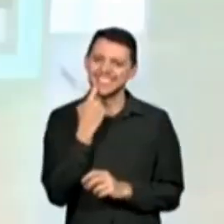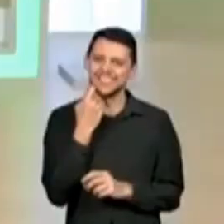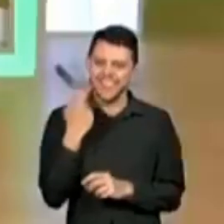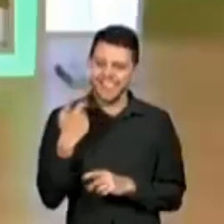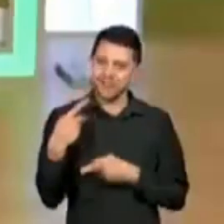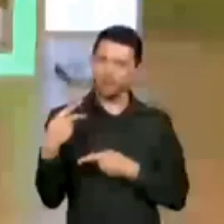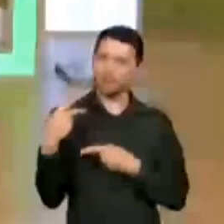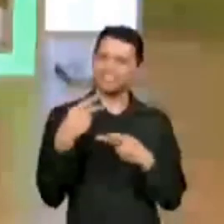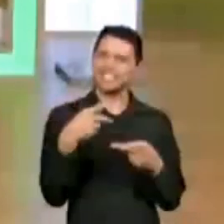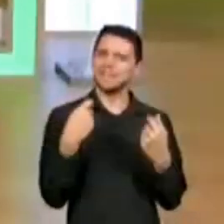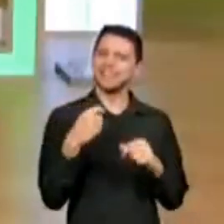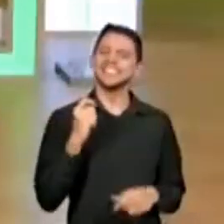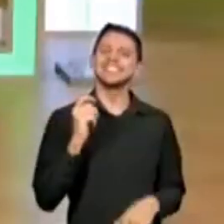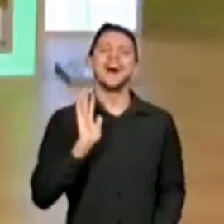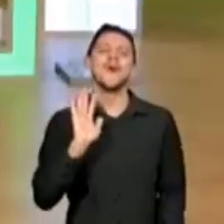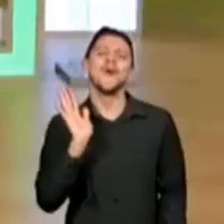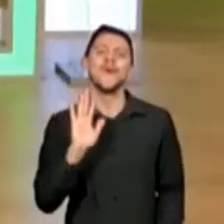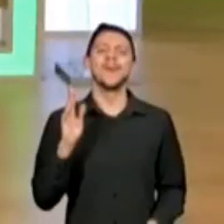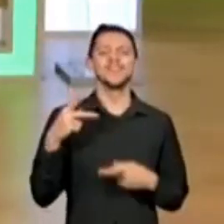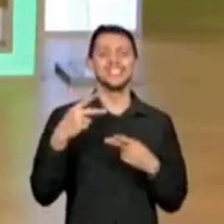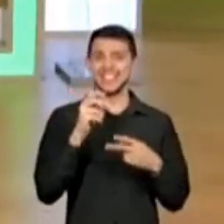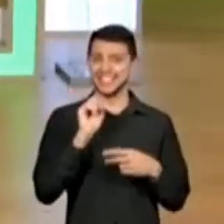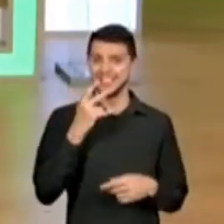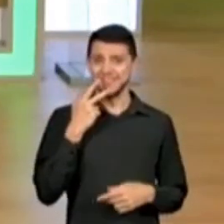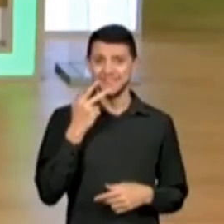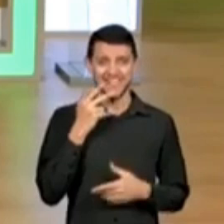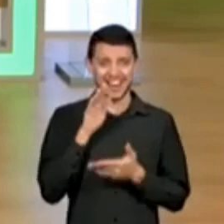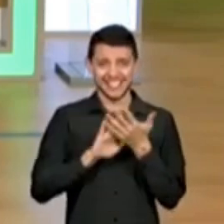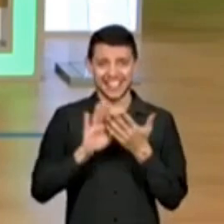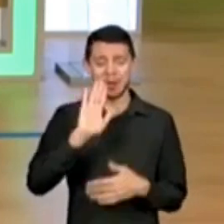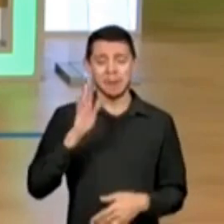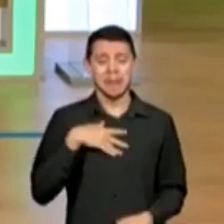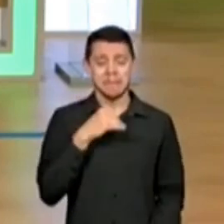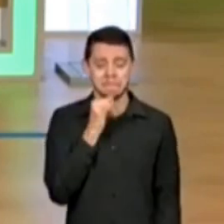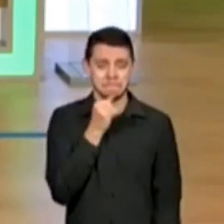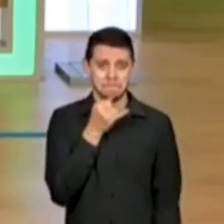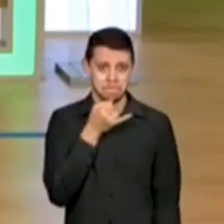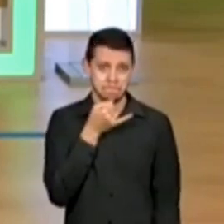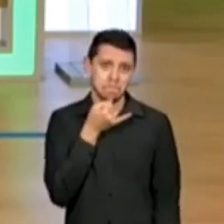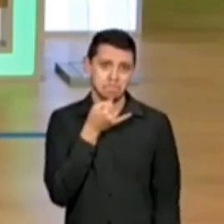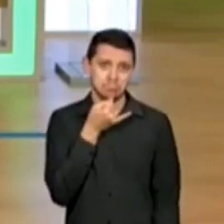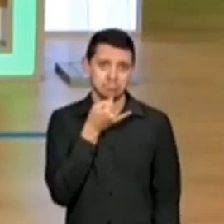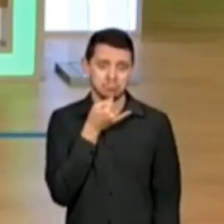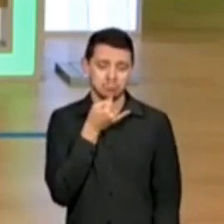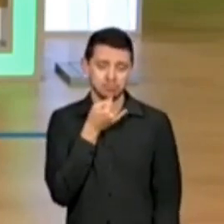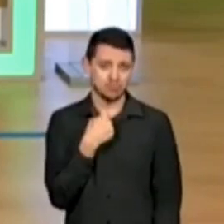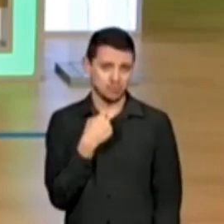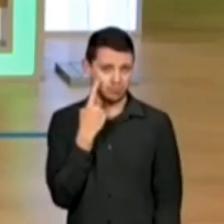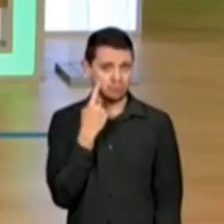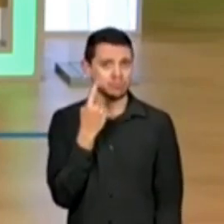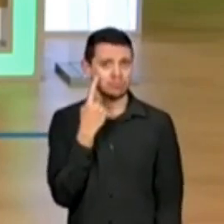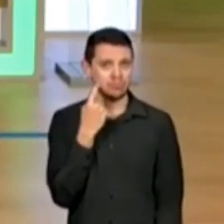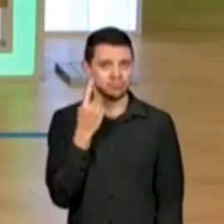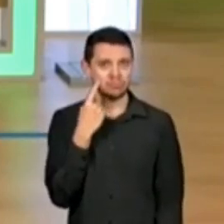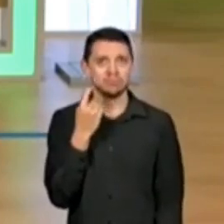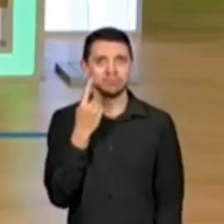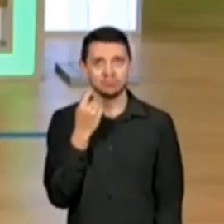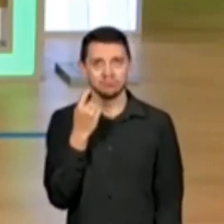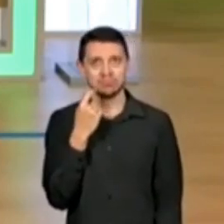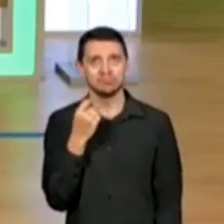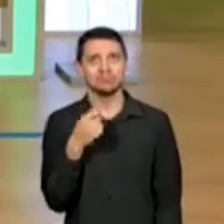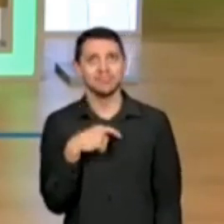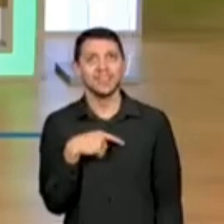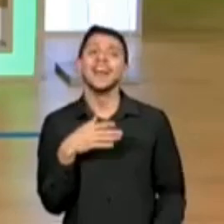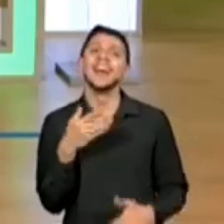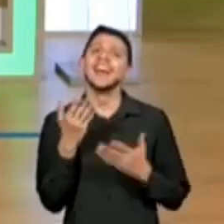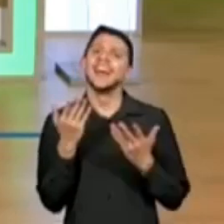falar com a visita. Senão a visita fica o quê? Triste. Não queiram vê-la. Eu E choro. eu que vou ter que aturar pro resto do dia, gente. Então,